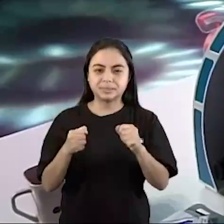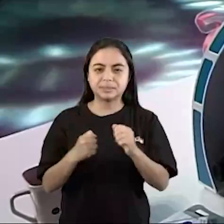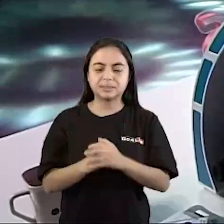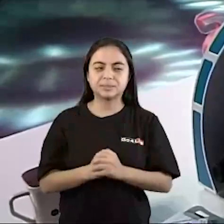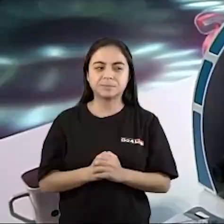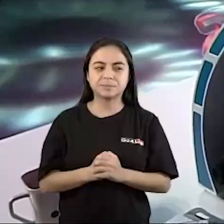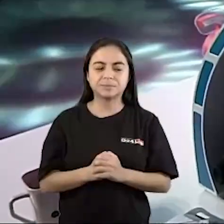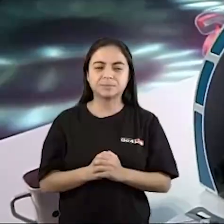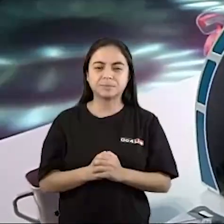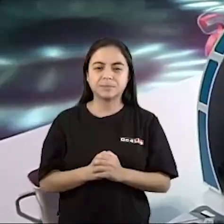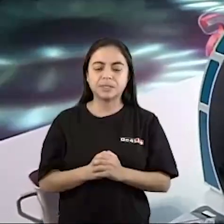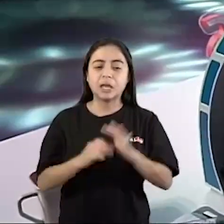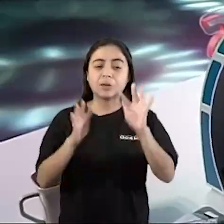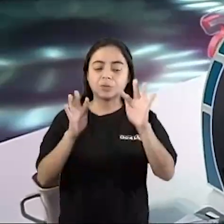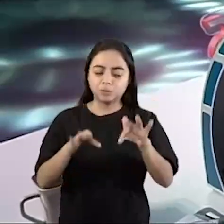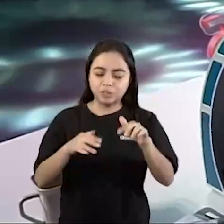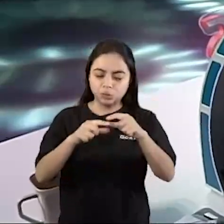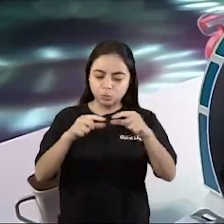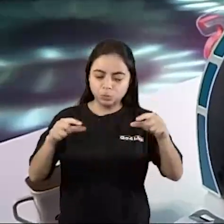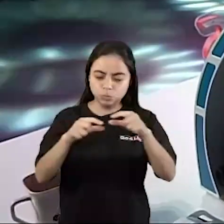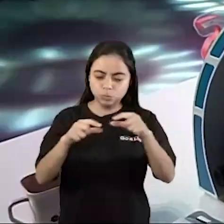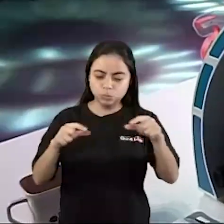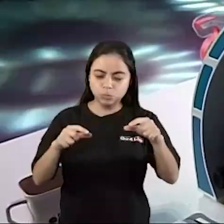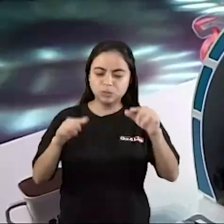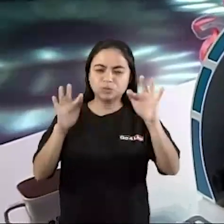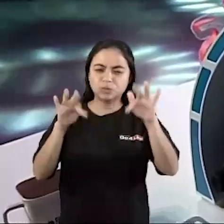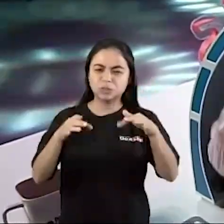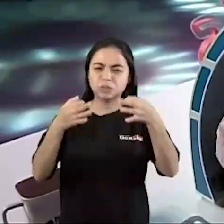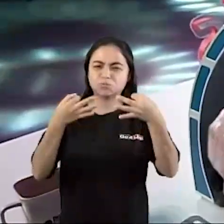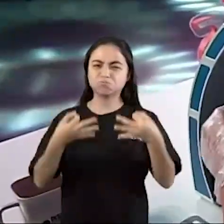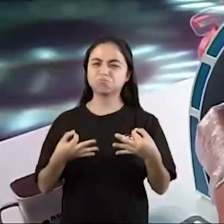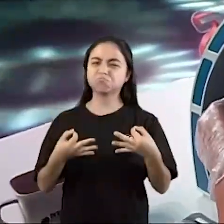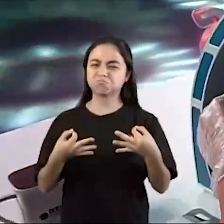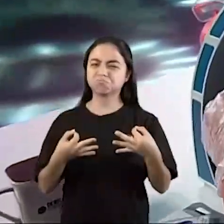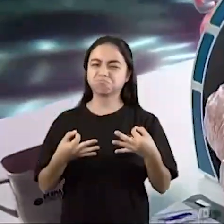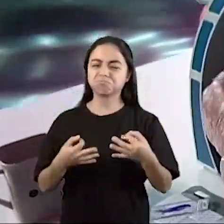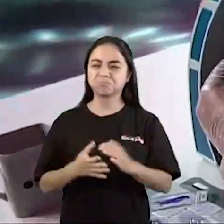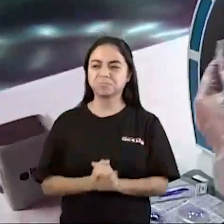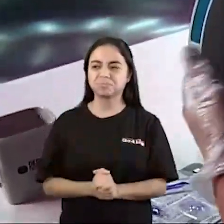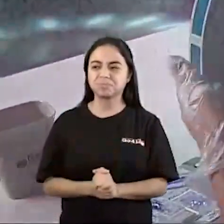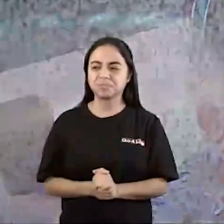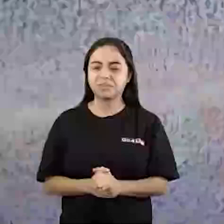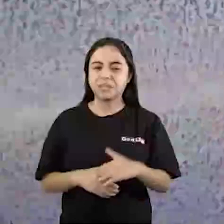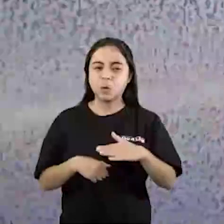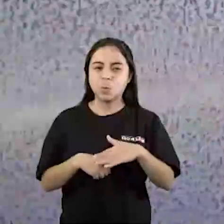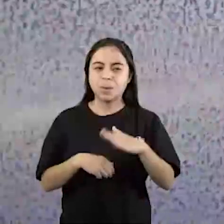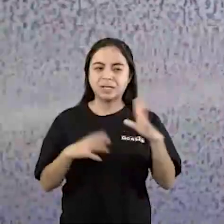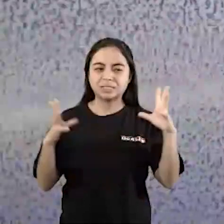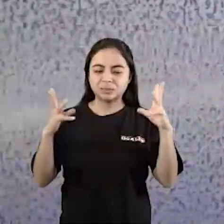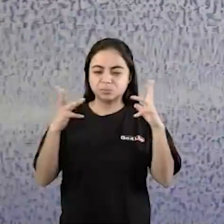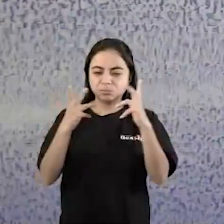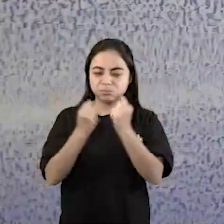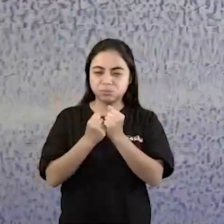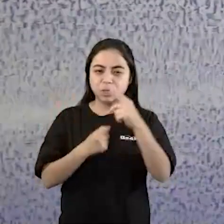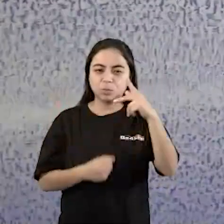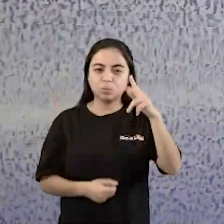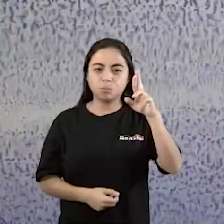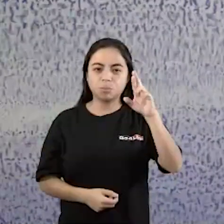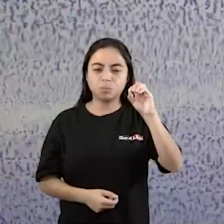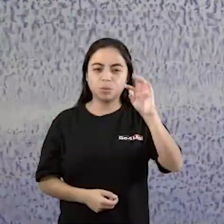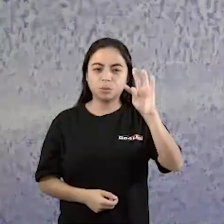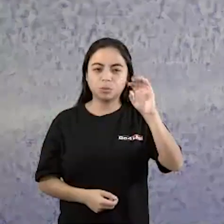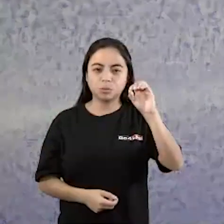que, fechando nossa leitura com chave de ouro, o mais bonito dos protozoários, numa